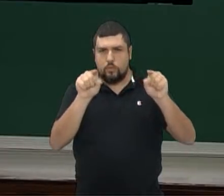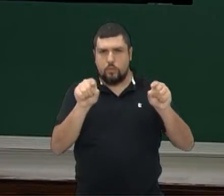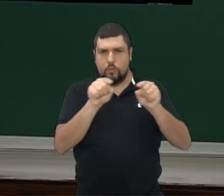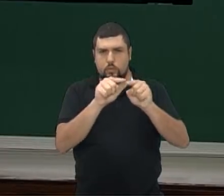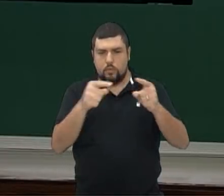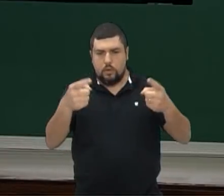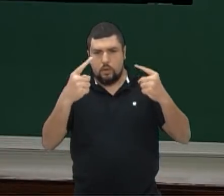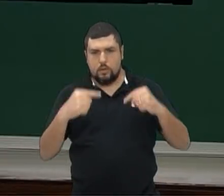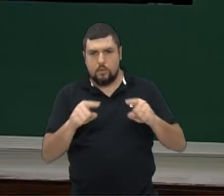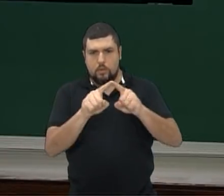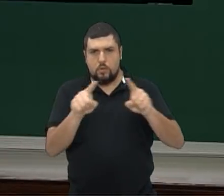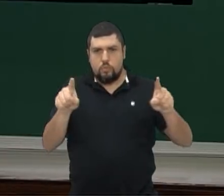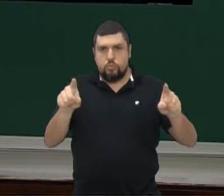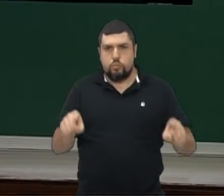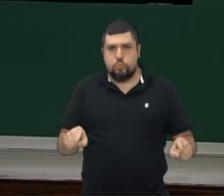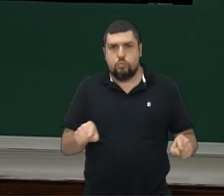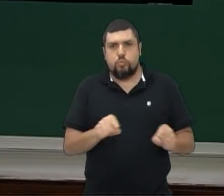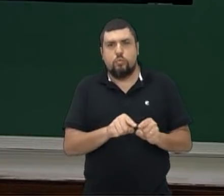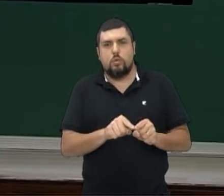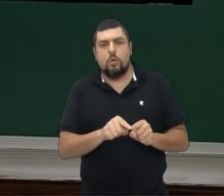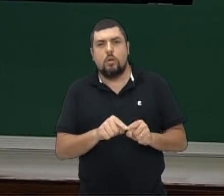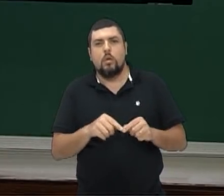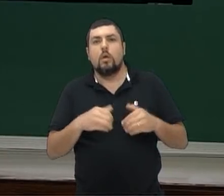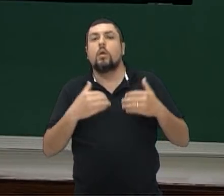novo projeto terá uma área